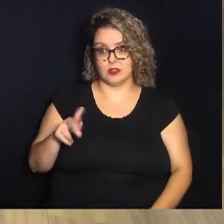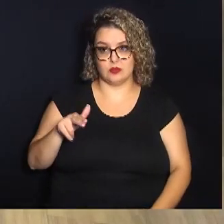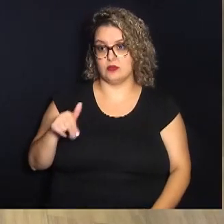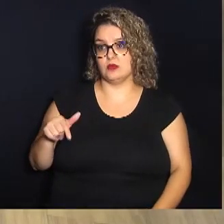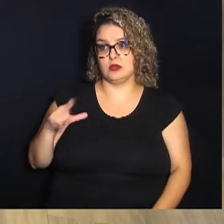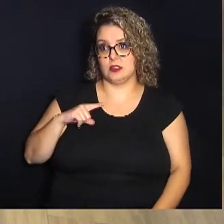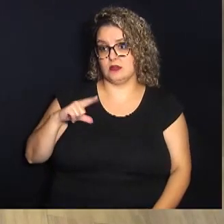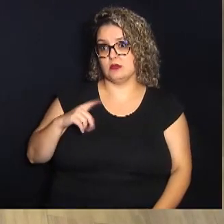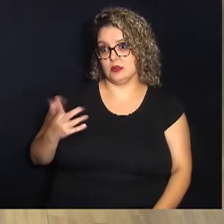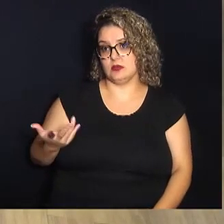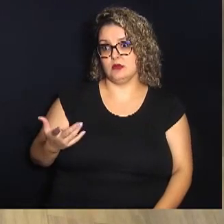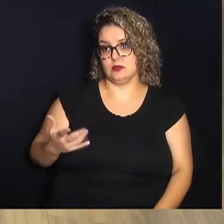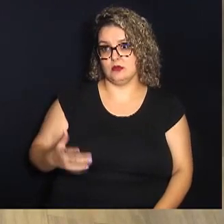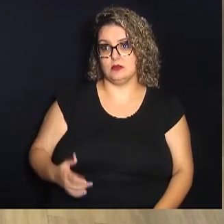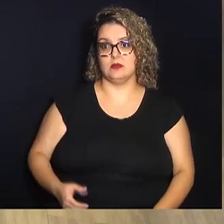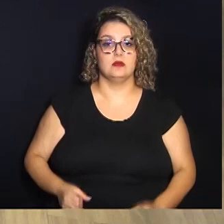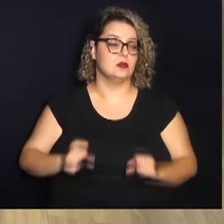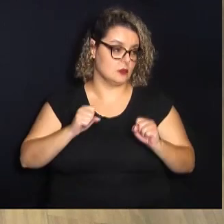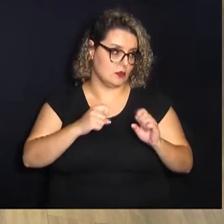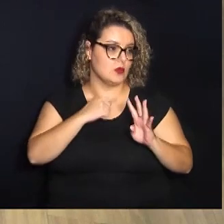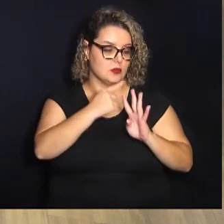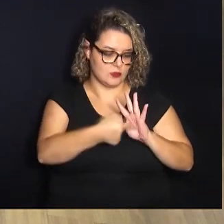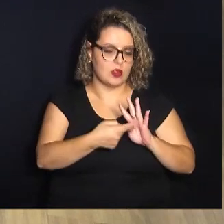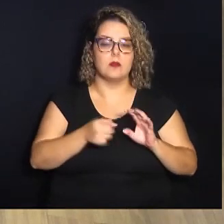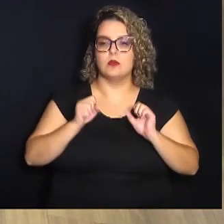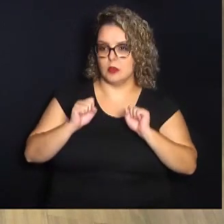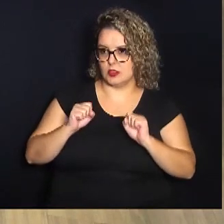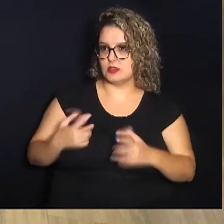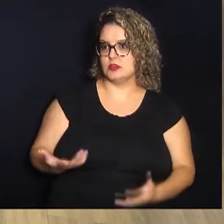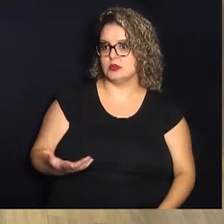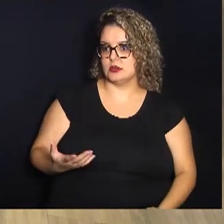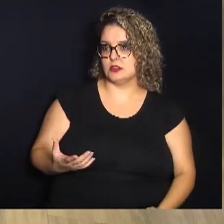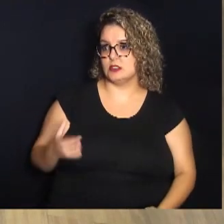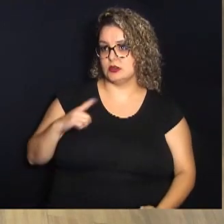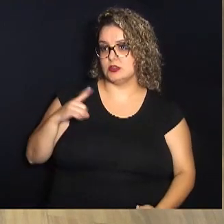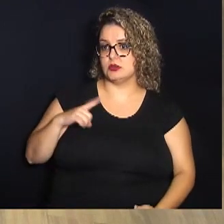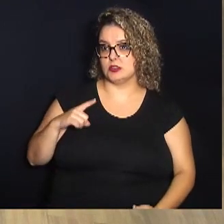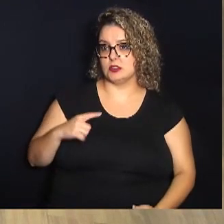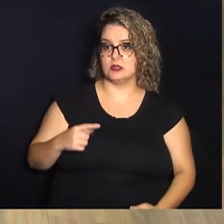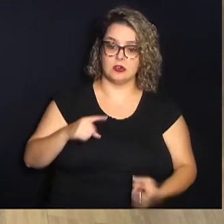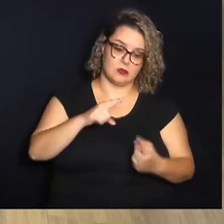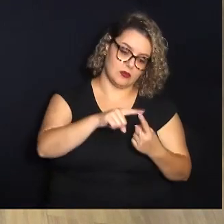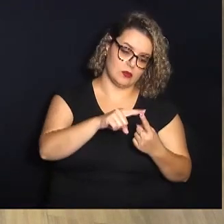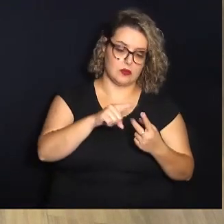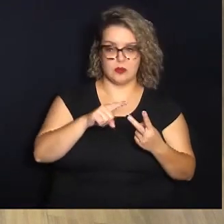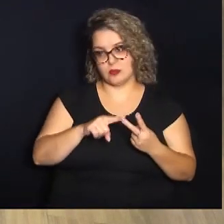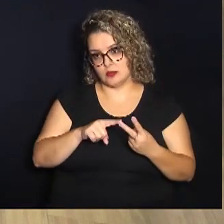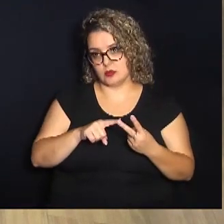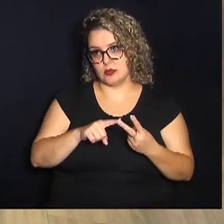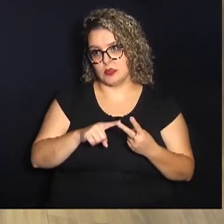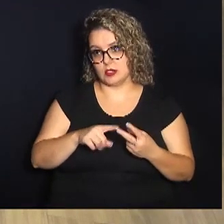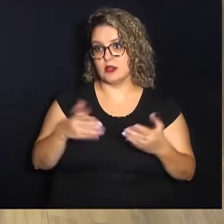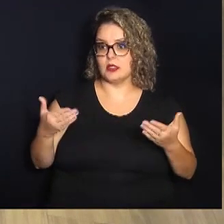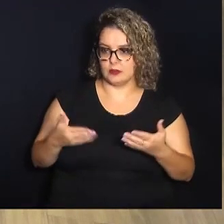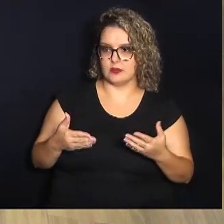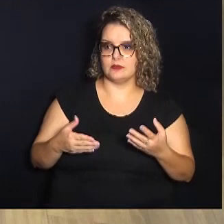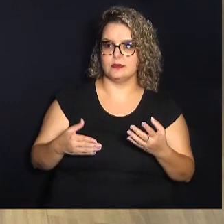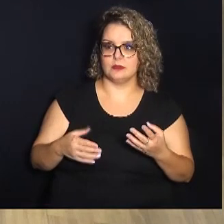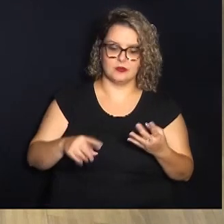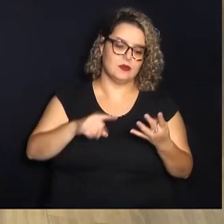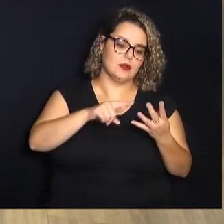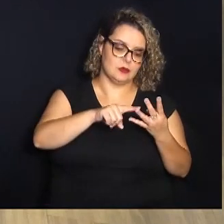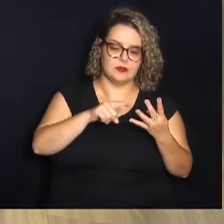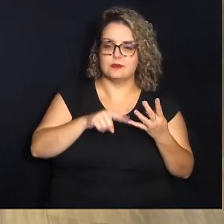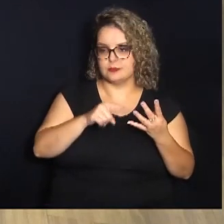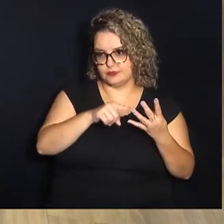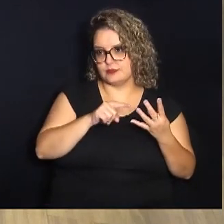né? Então é Então bem elas podem pegar os provável 4. que elas podem, às vezes ela já teve pelo 1 ou pelo 2. 2, entendi. E aí agora tem o 3 e o